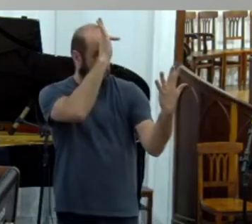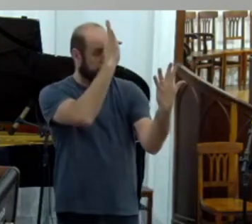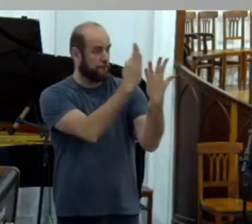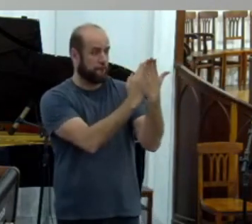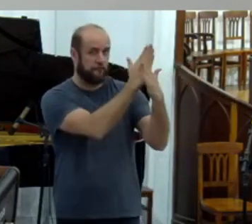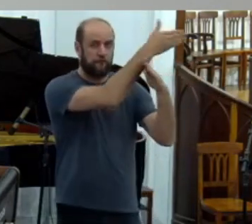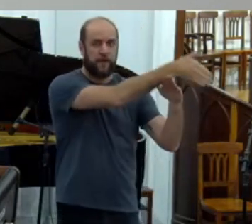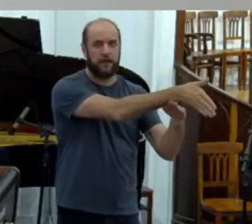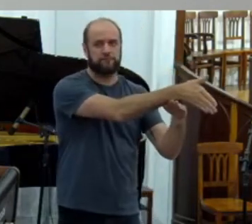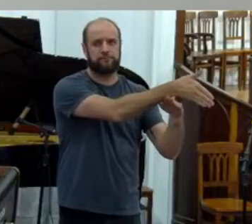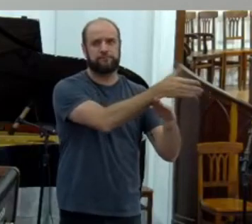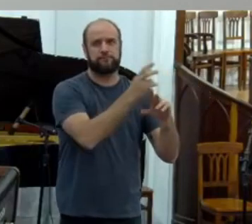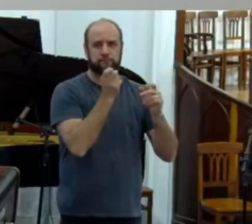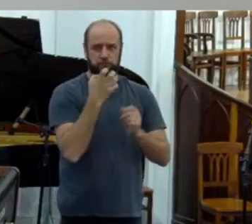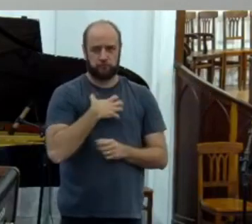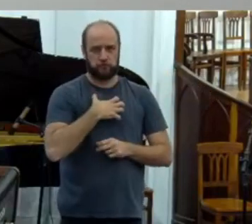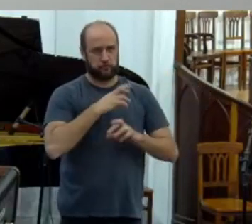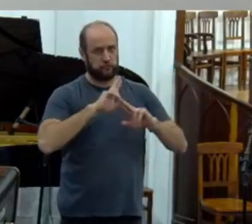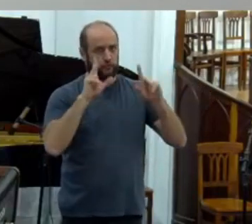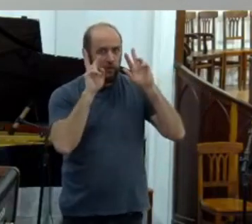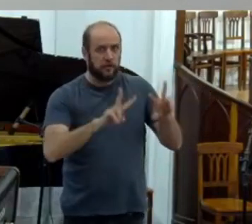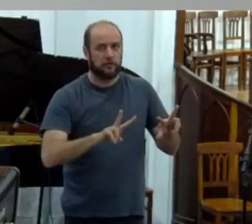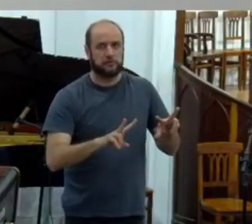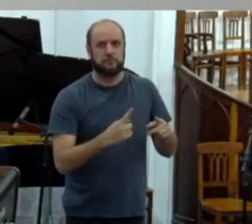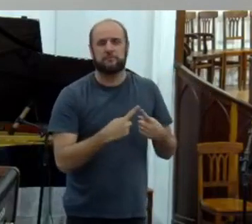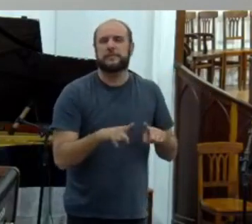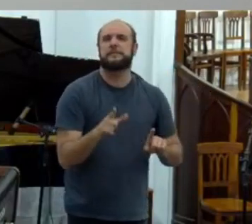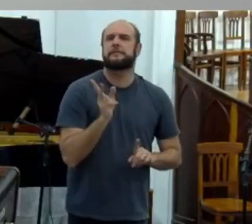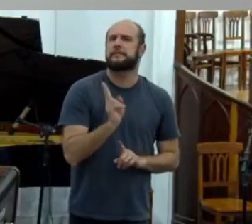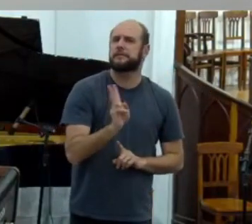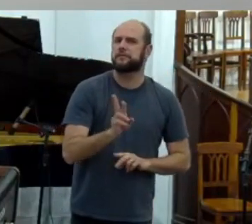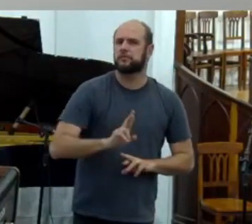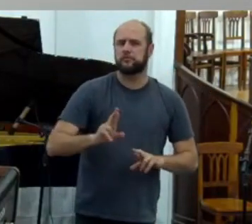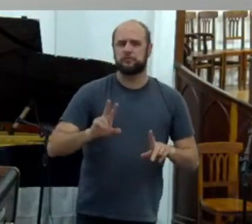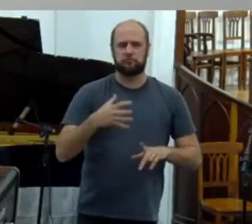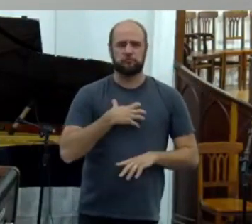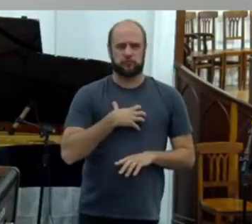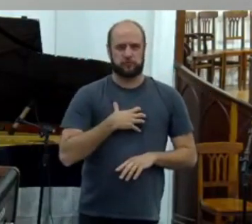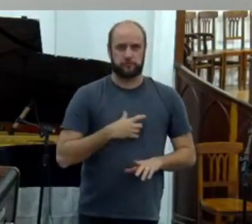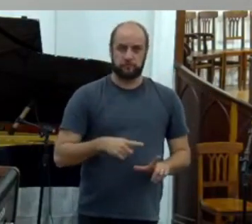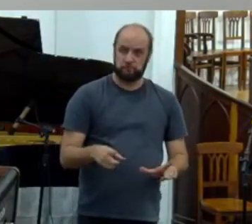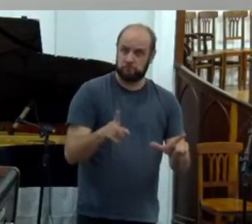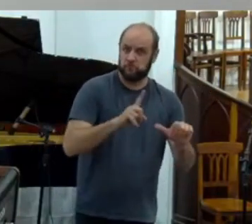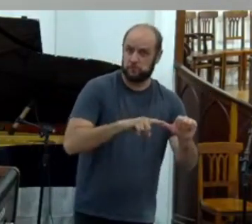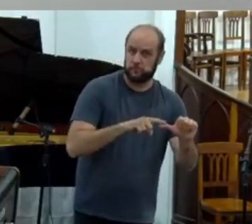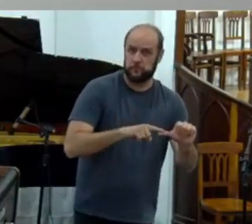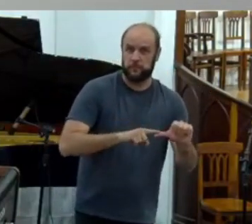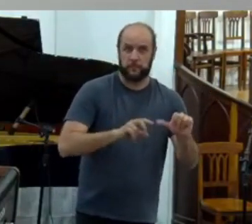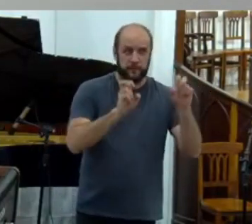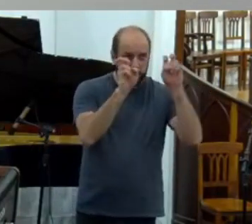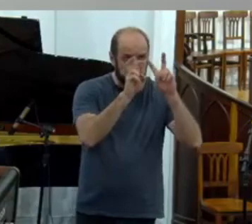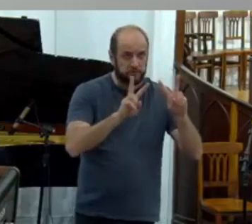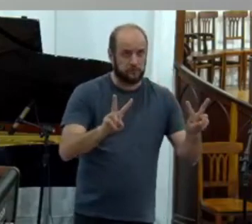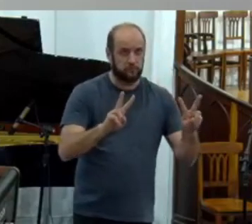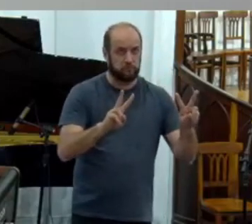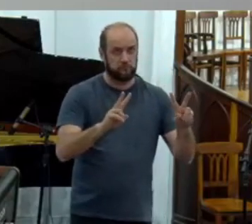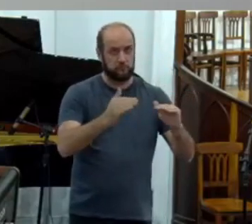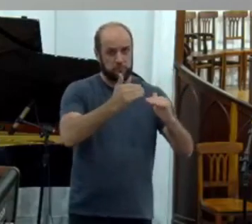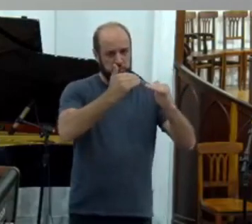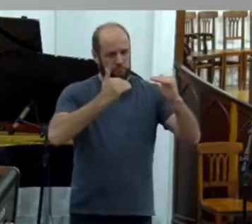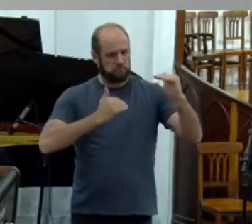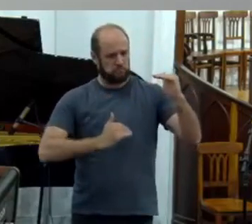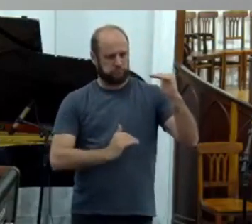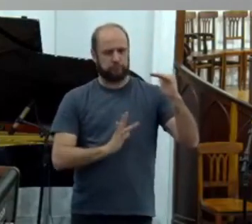outros olhos. Mas ele faz isso sempre numa dinâmica. Primeiro ele apresenta a perspectiva de debaixo do sol,